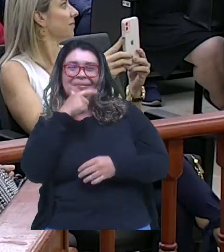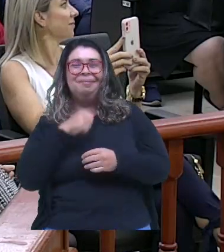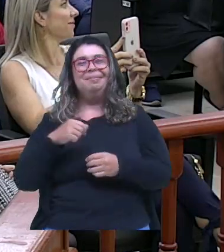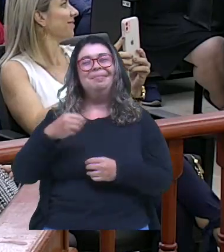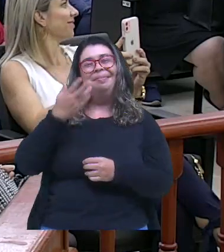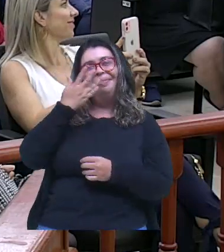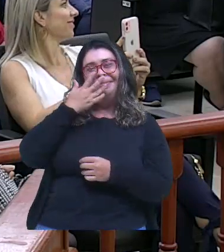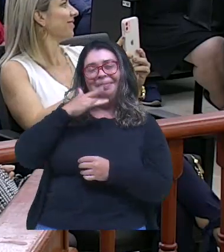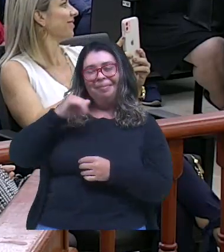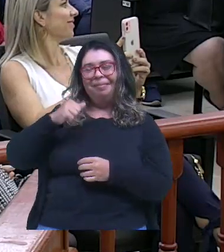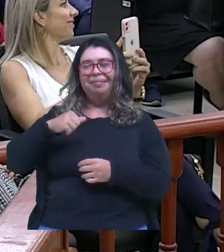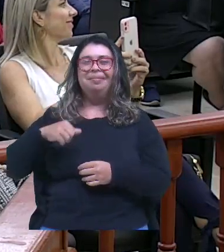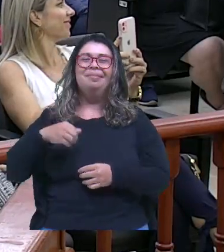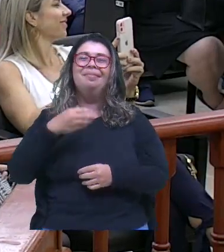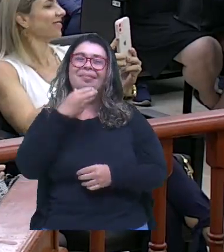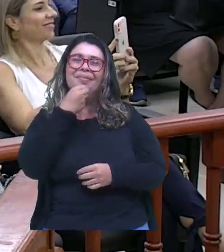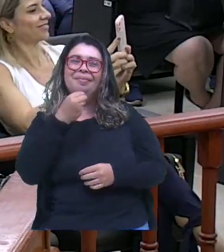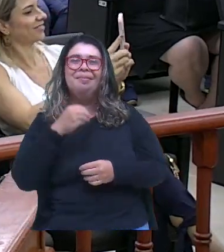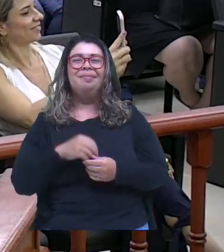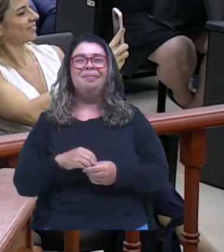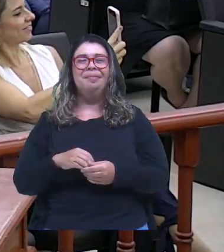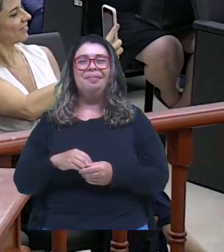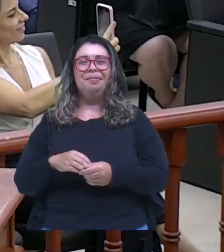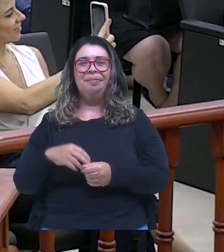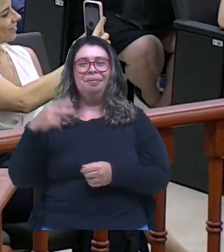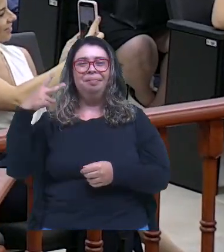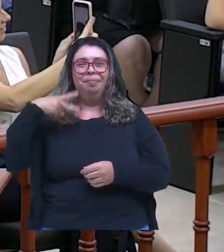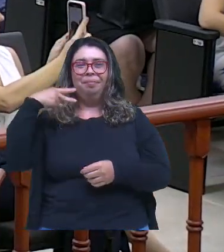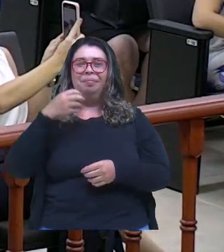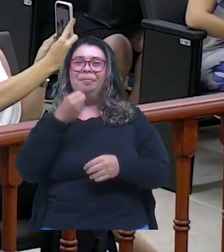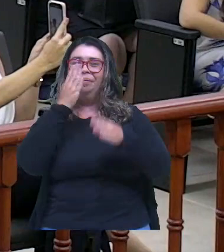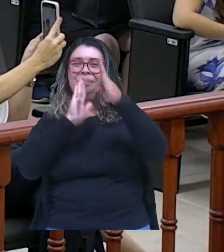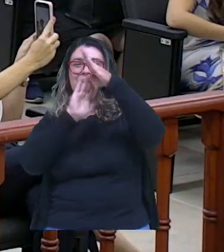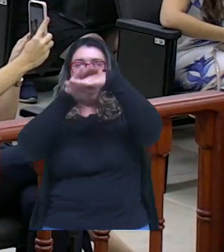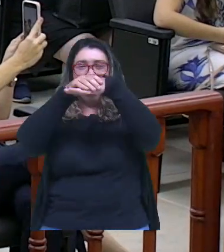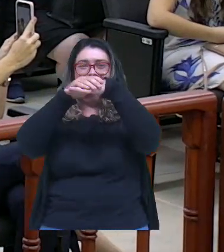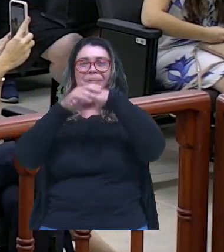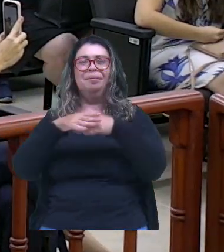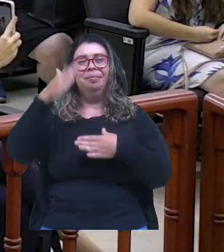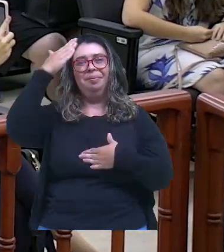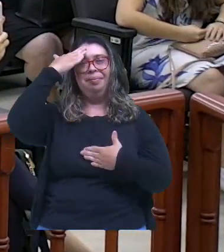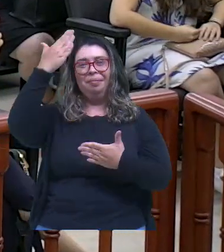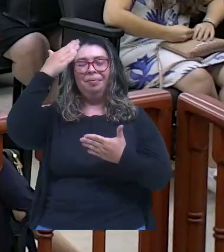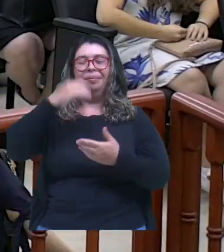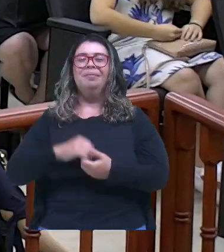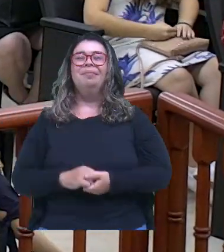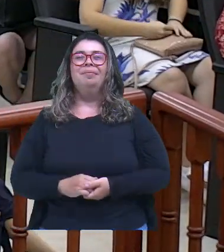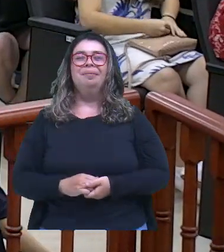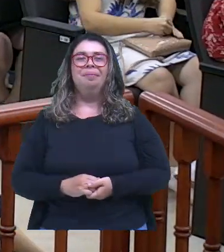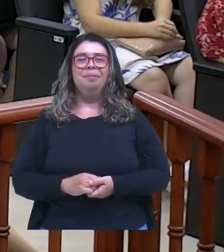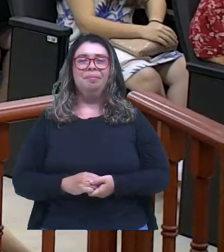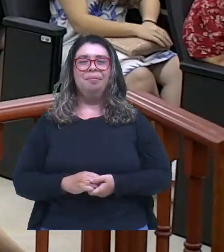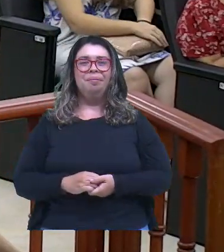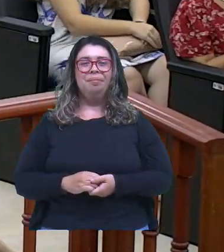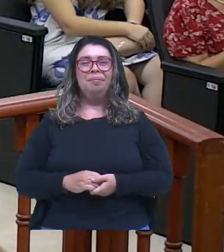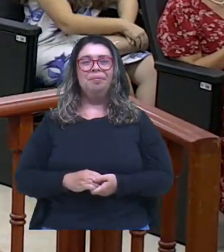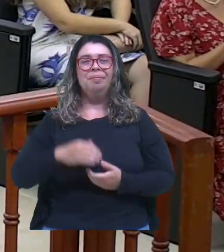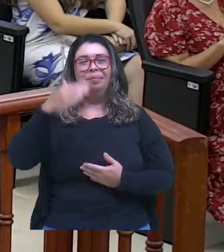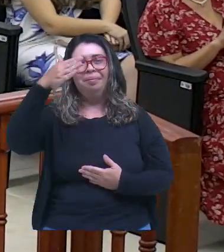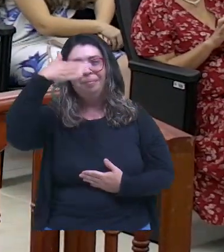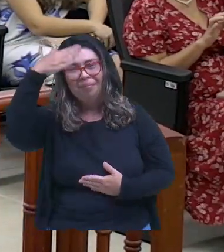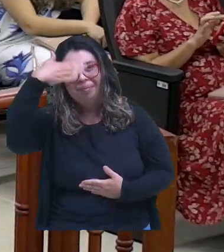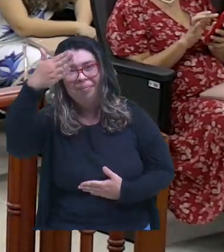frente. Aos vereadores aqui, uma boa noite, agradeço pela honraria